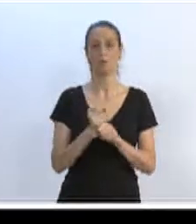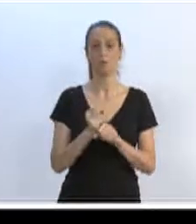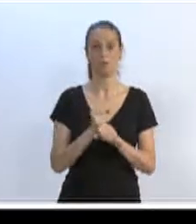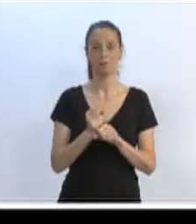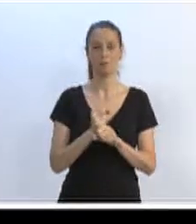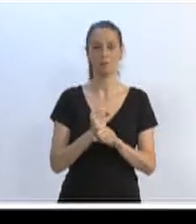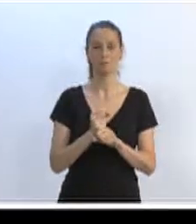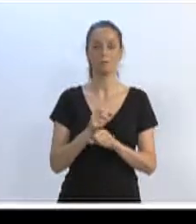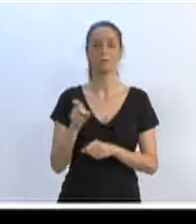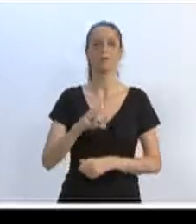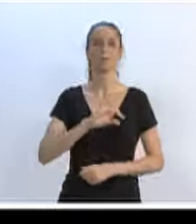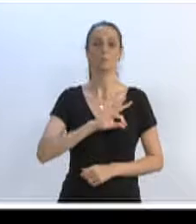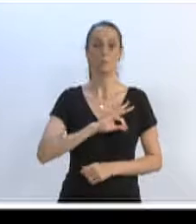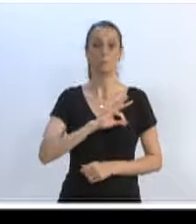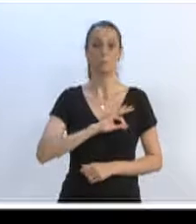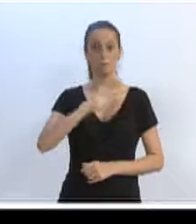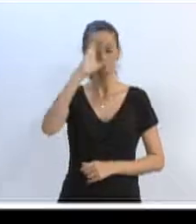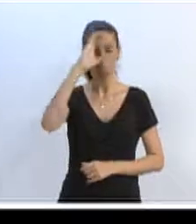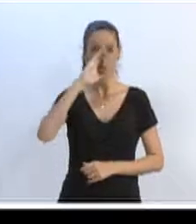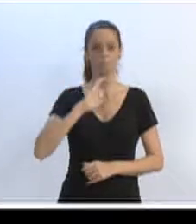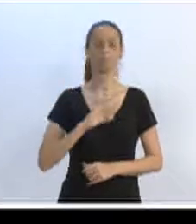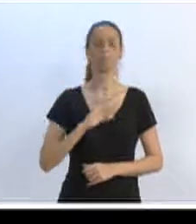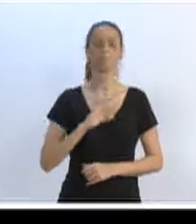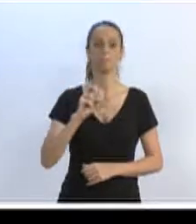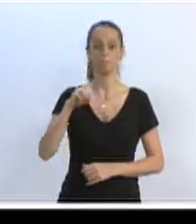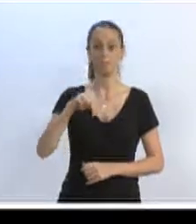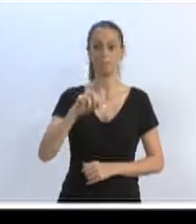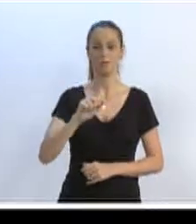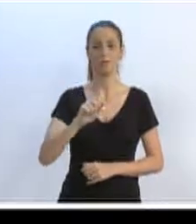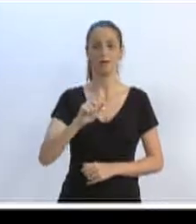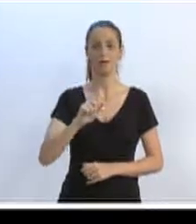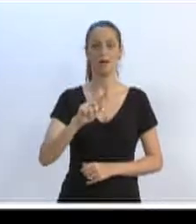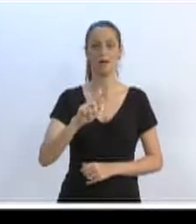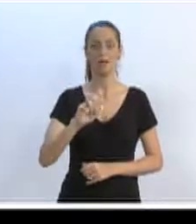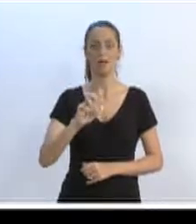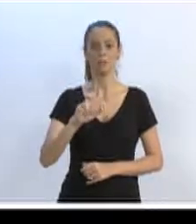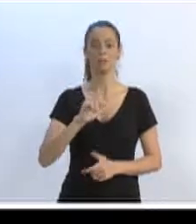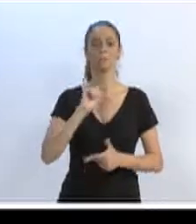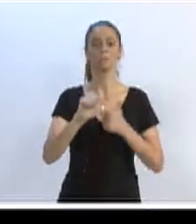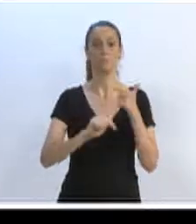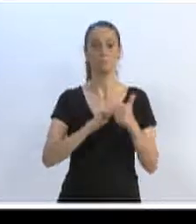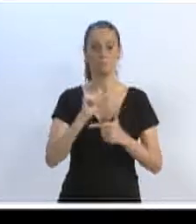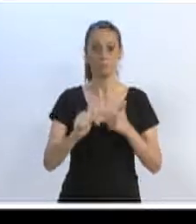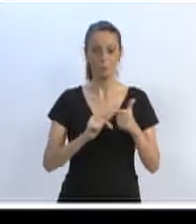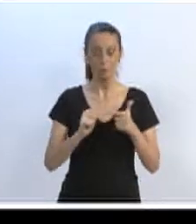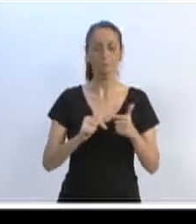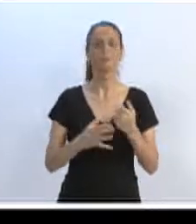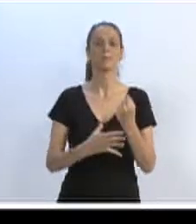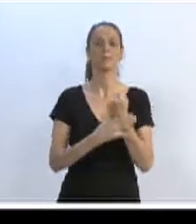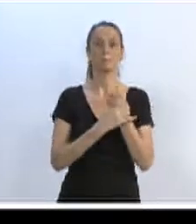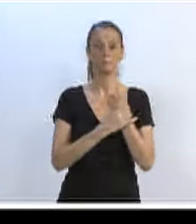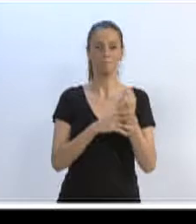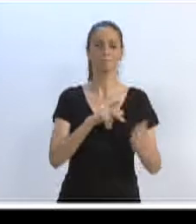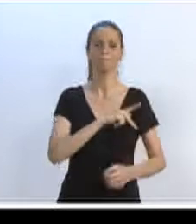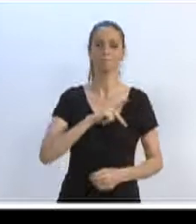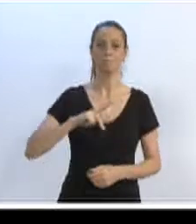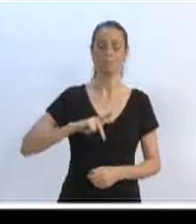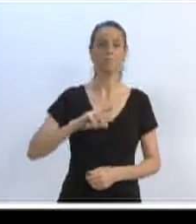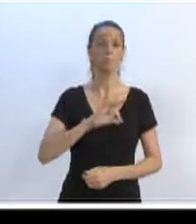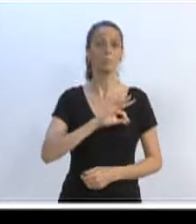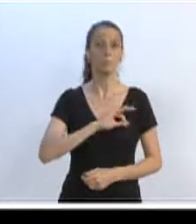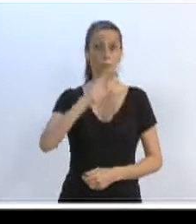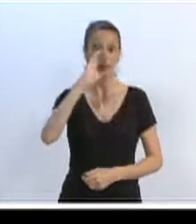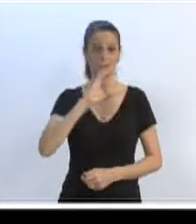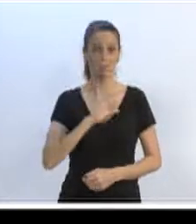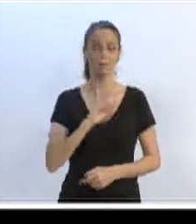50 anos, o policial civil Nagel Marinho trabalhou para a Secretaria de Segurança Pública, para a Polícia Civil do Estado